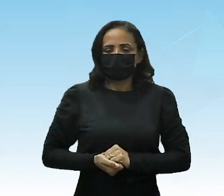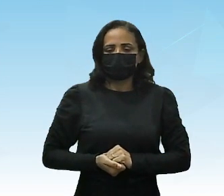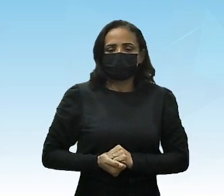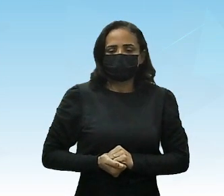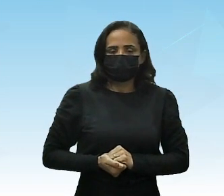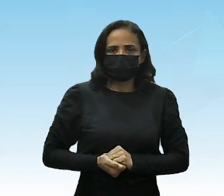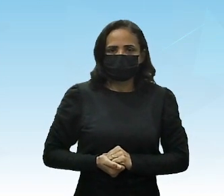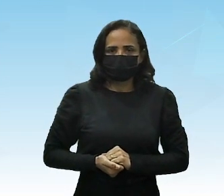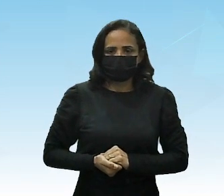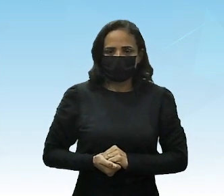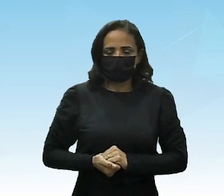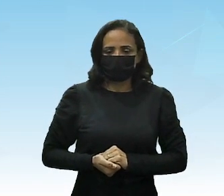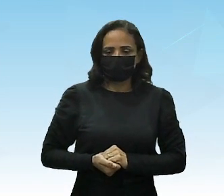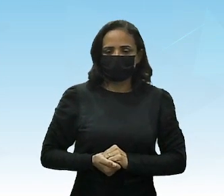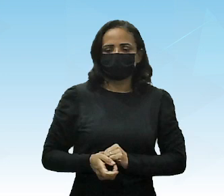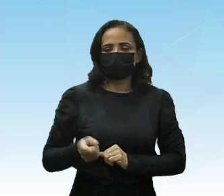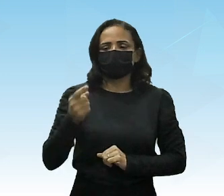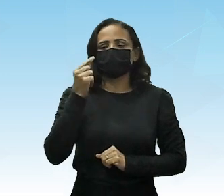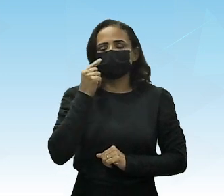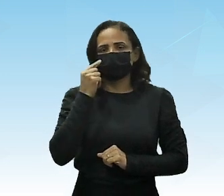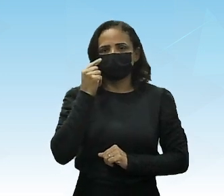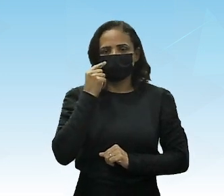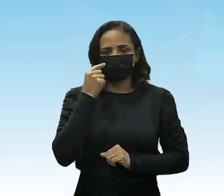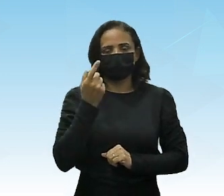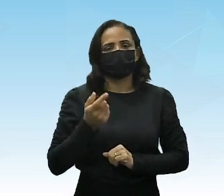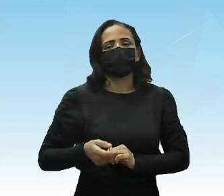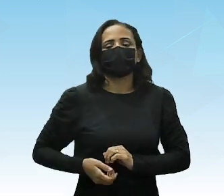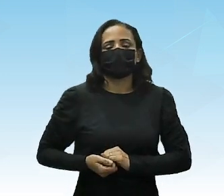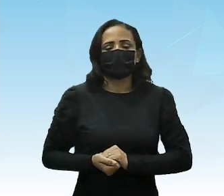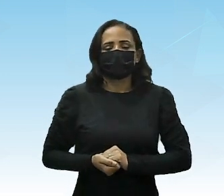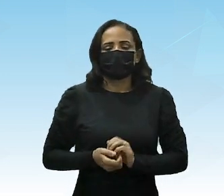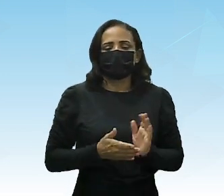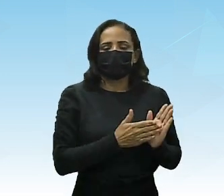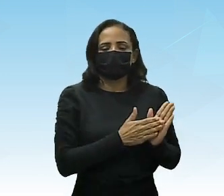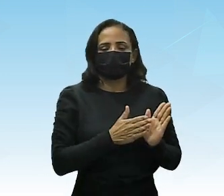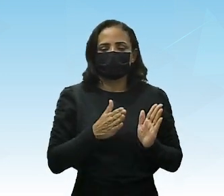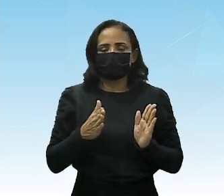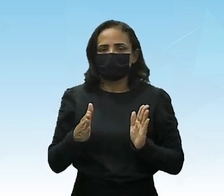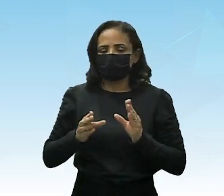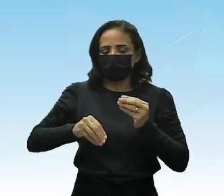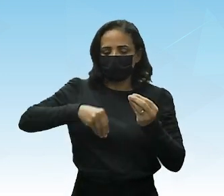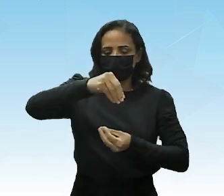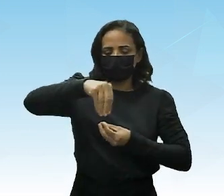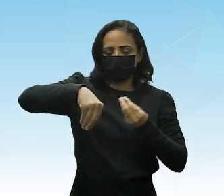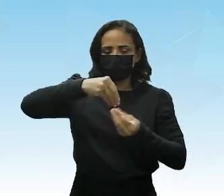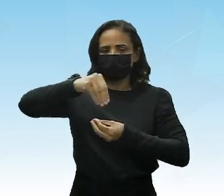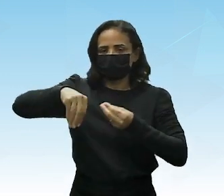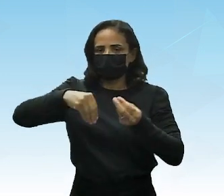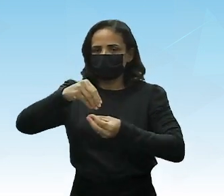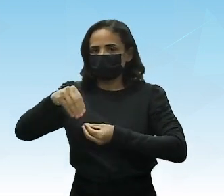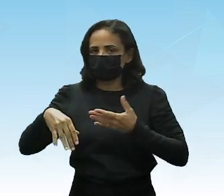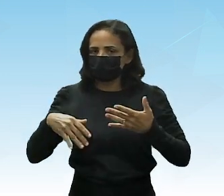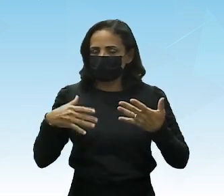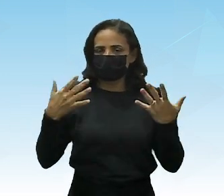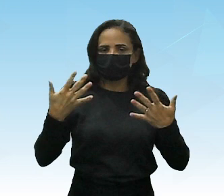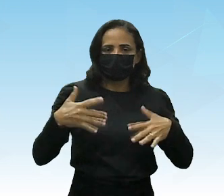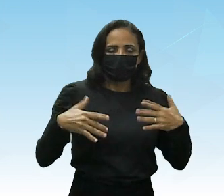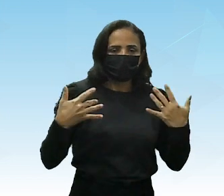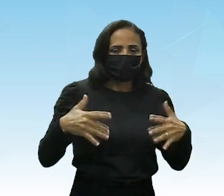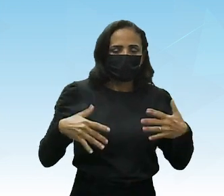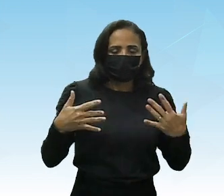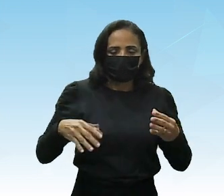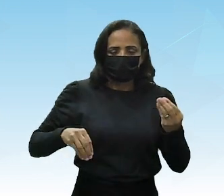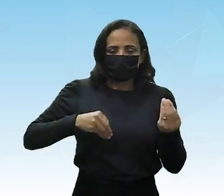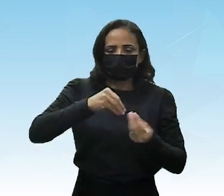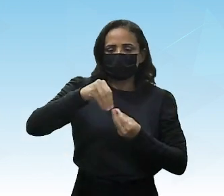composição. Pronto. Pessoas, é o seguinte. Lembrem que ele está falando de substância tóxica. Quando ele fala de